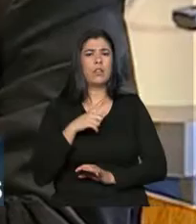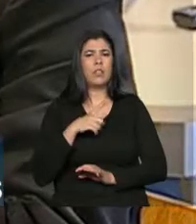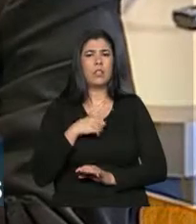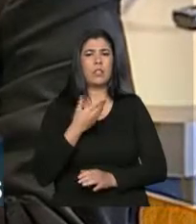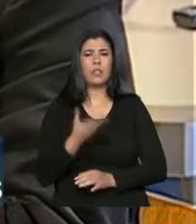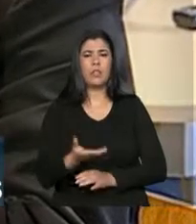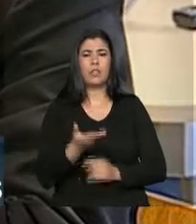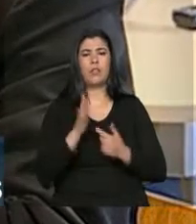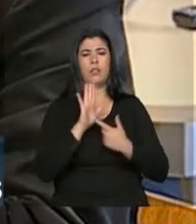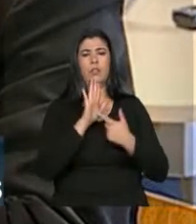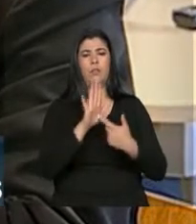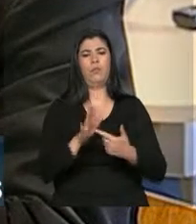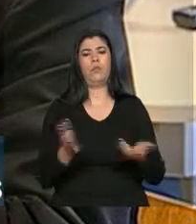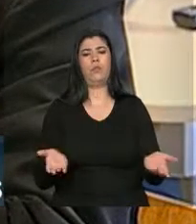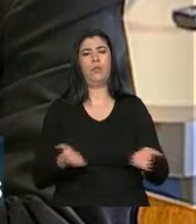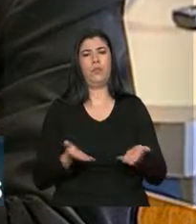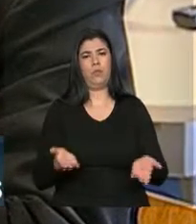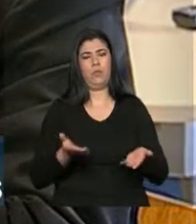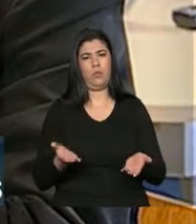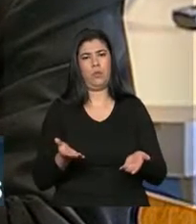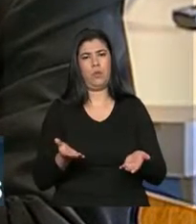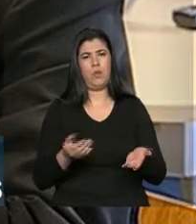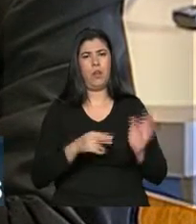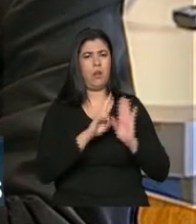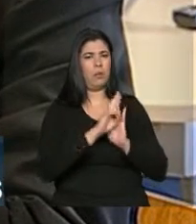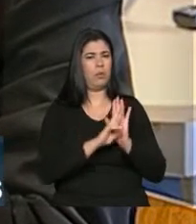está sendo demonstrado hoje são